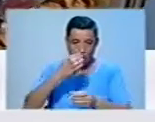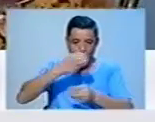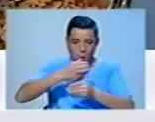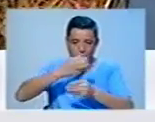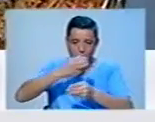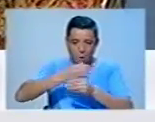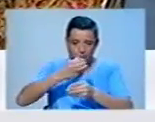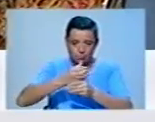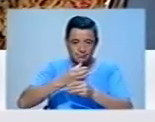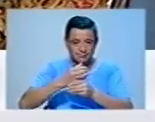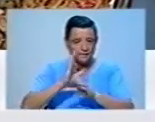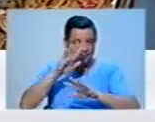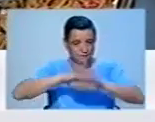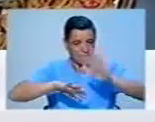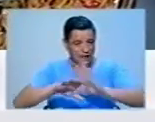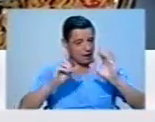copo.